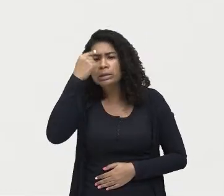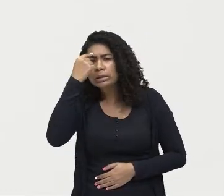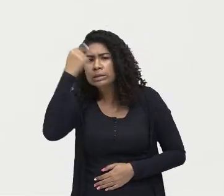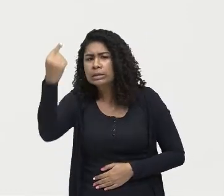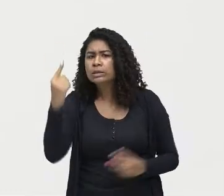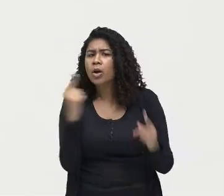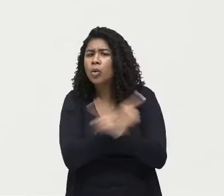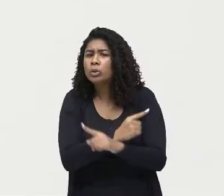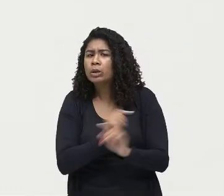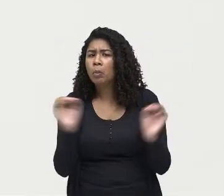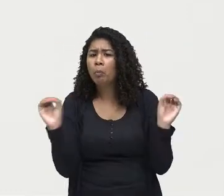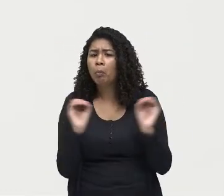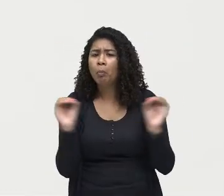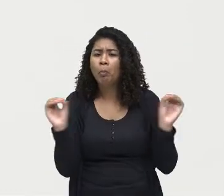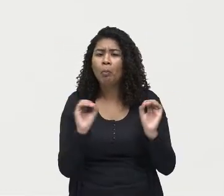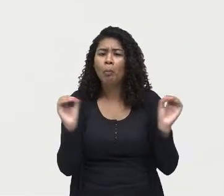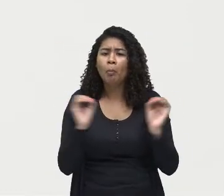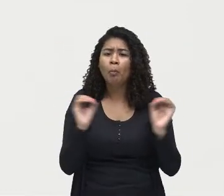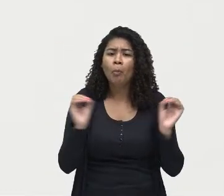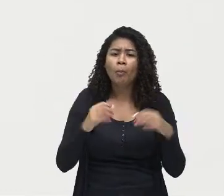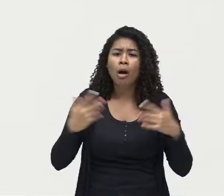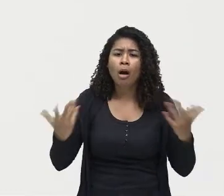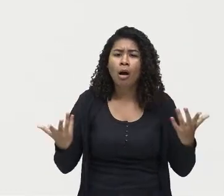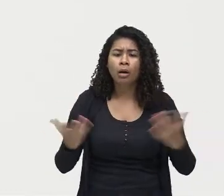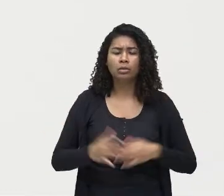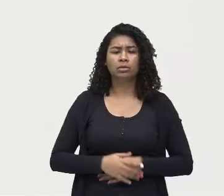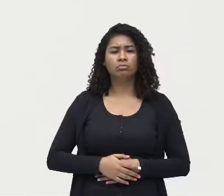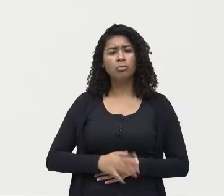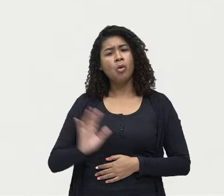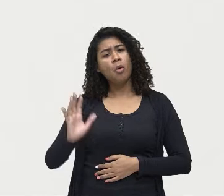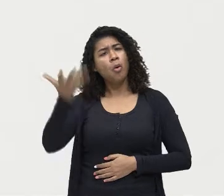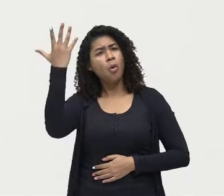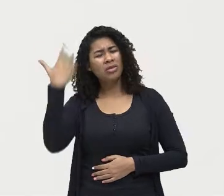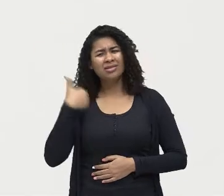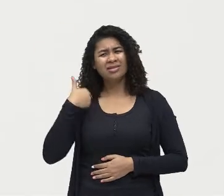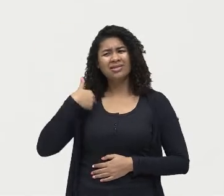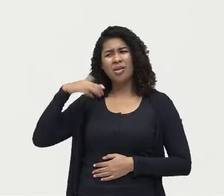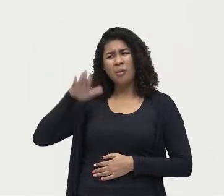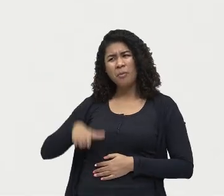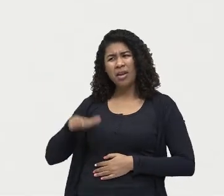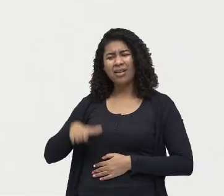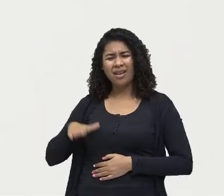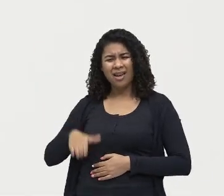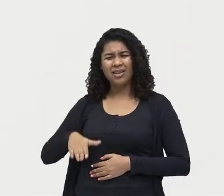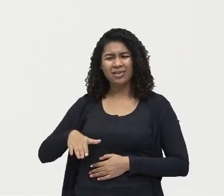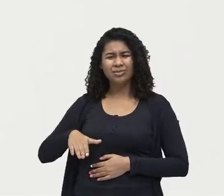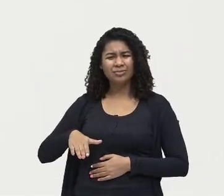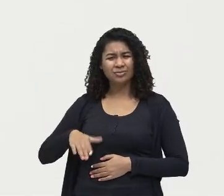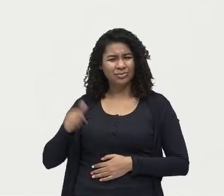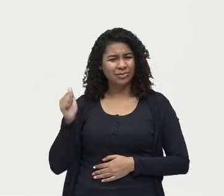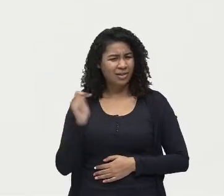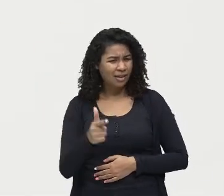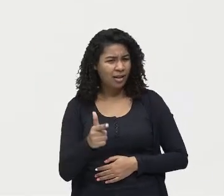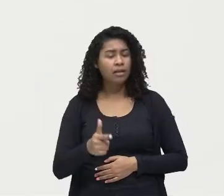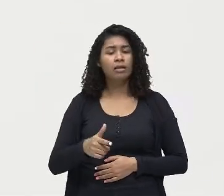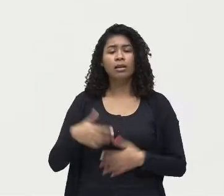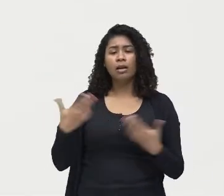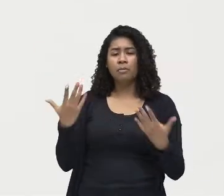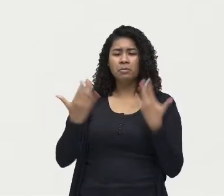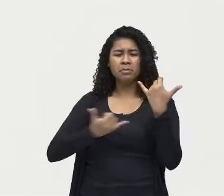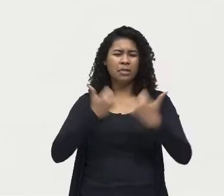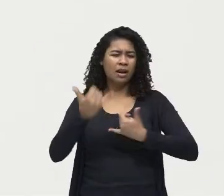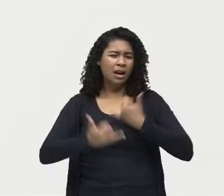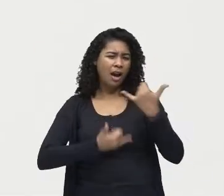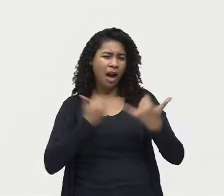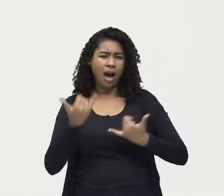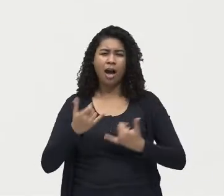Ó, não existe nenhum fato contrário. Uma vez, quando eu era ainda menor do que você, brincava com um espelhinho à beira de um poço